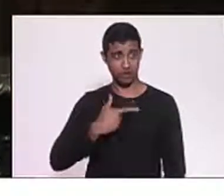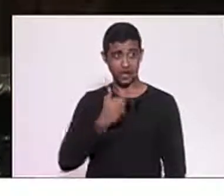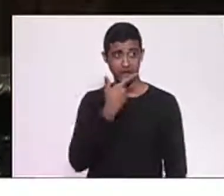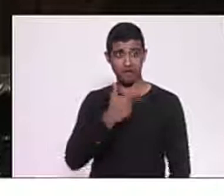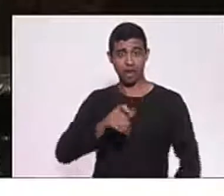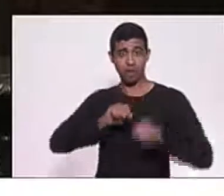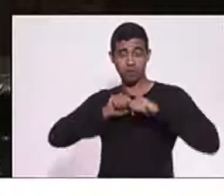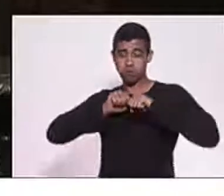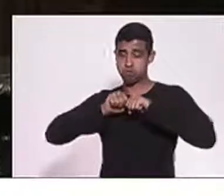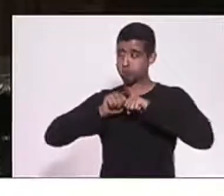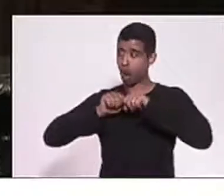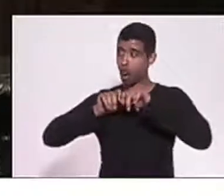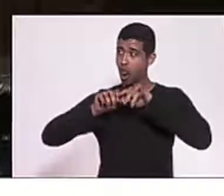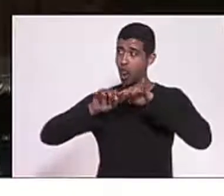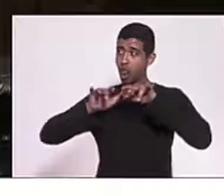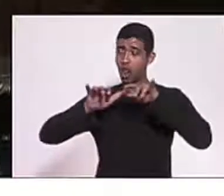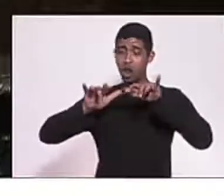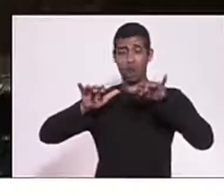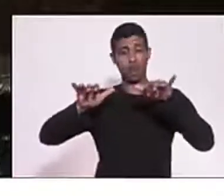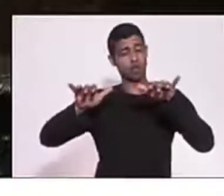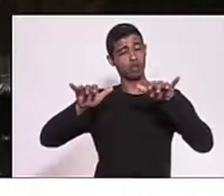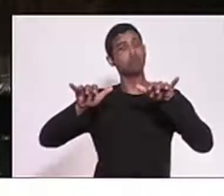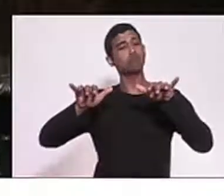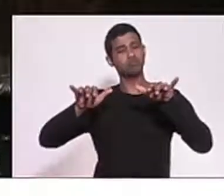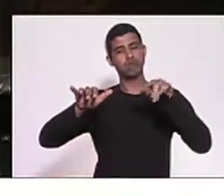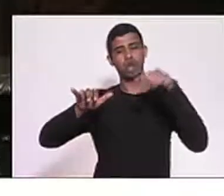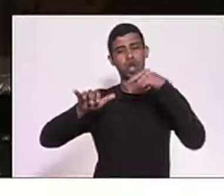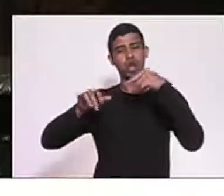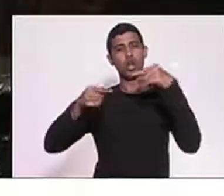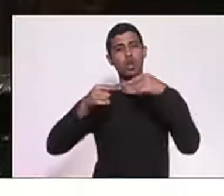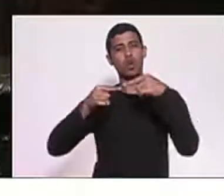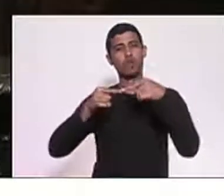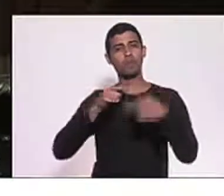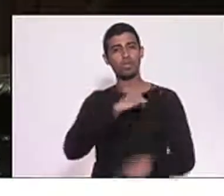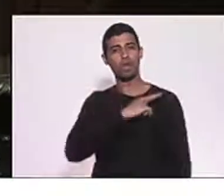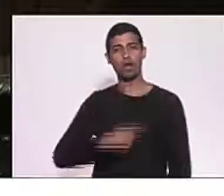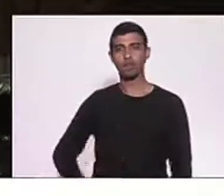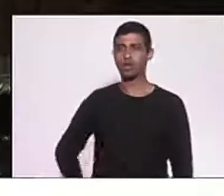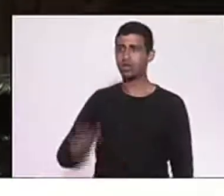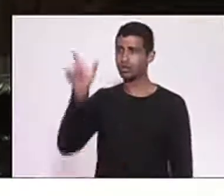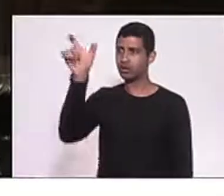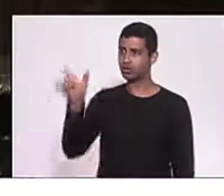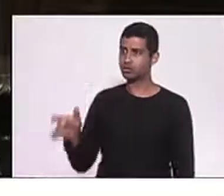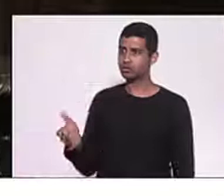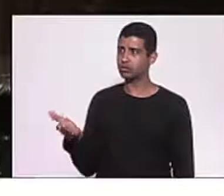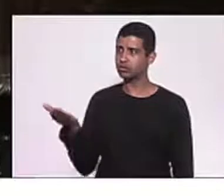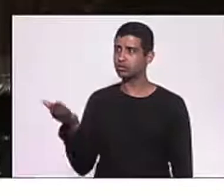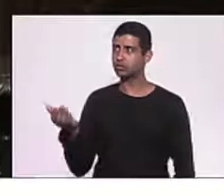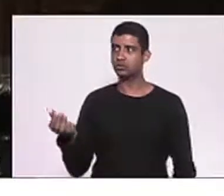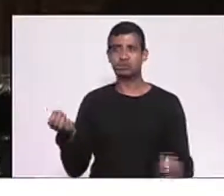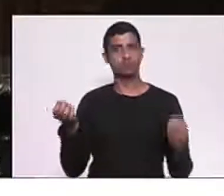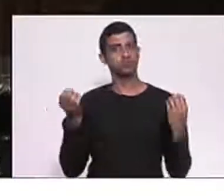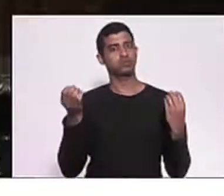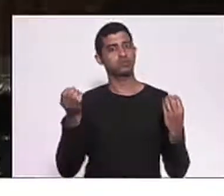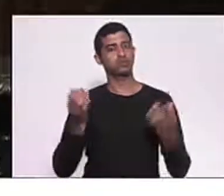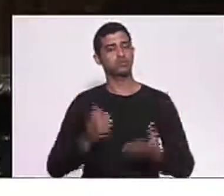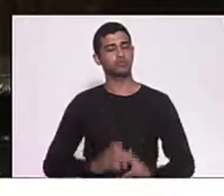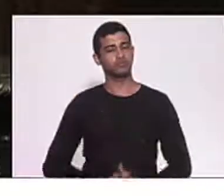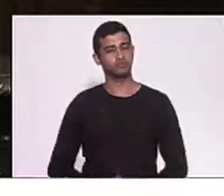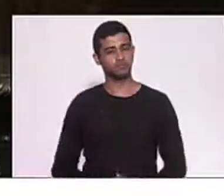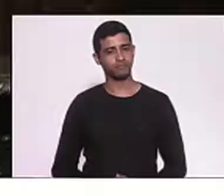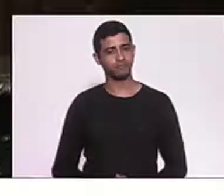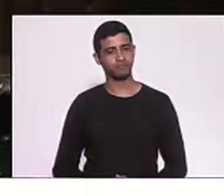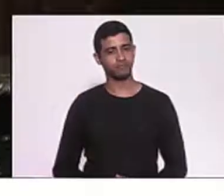vazamento teria ocorrido por parte do governador. Então, isso não pode ficar